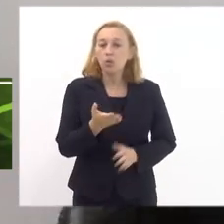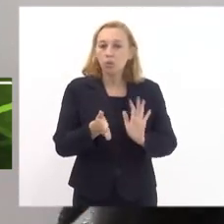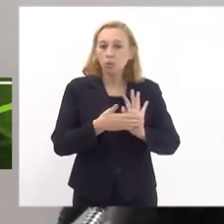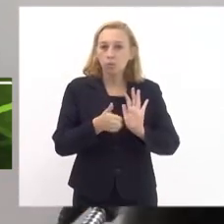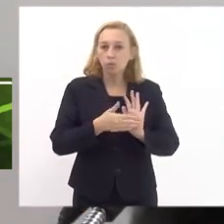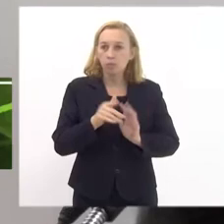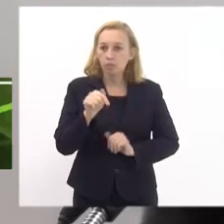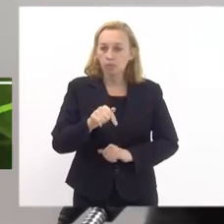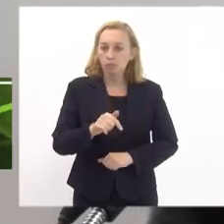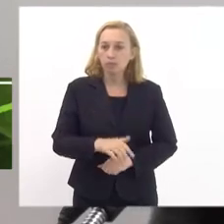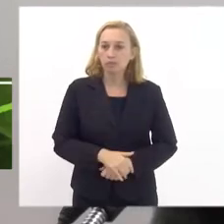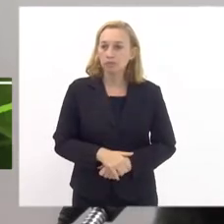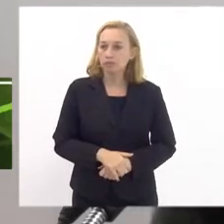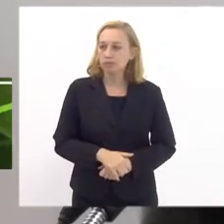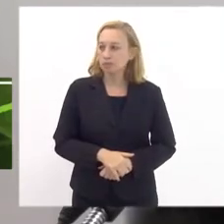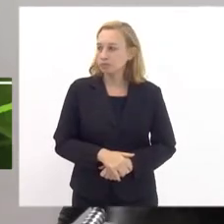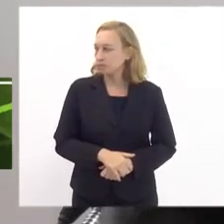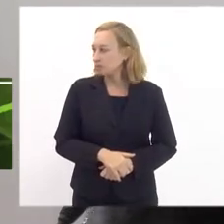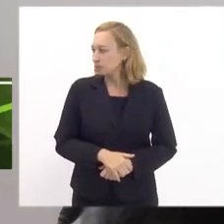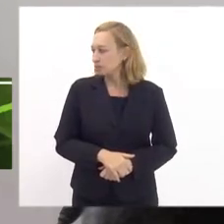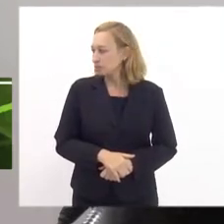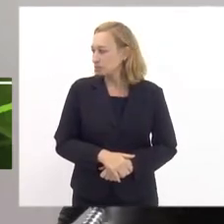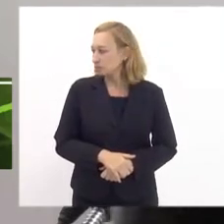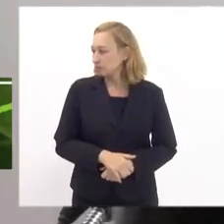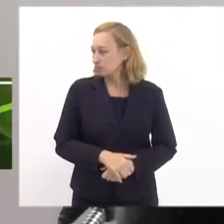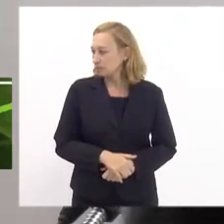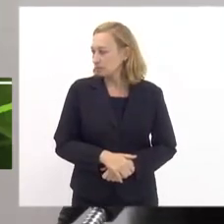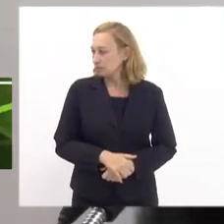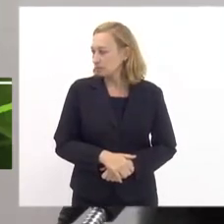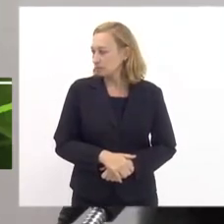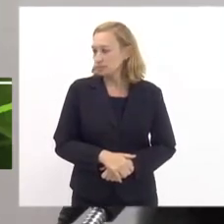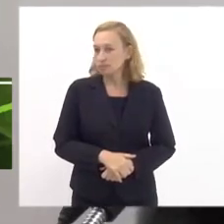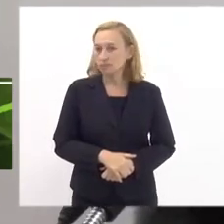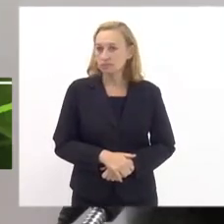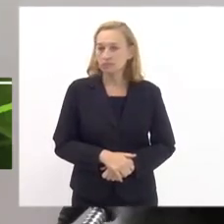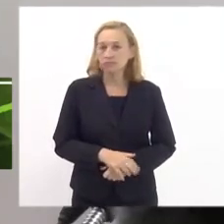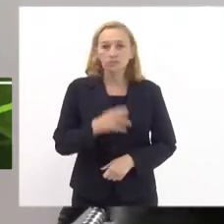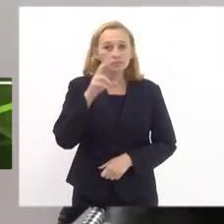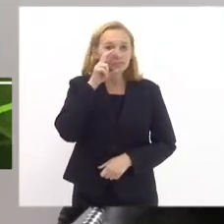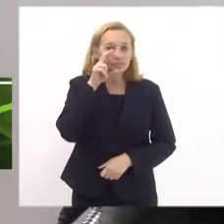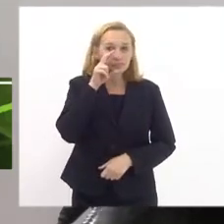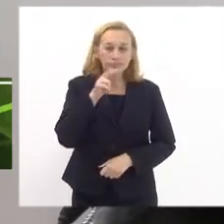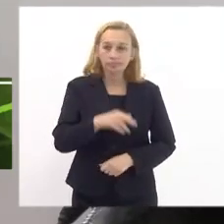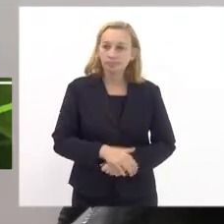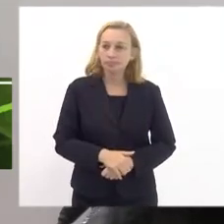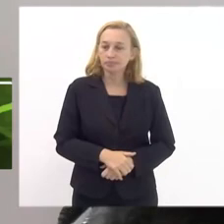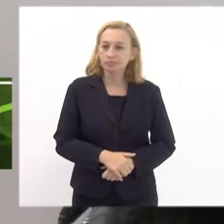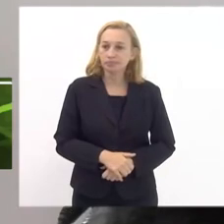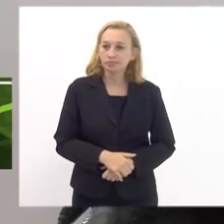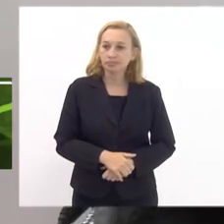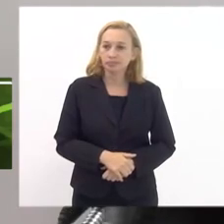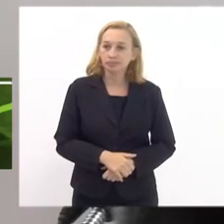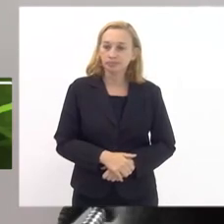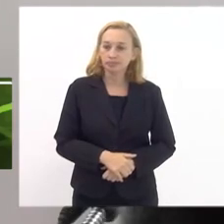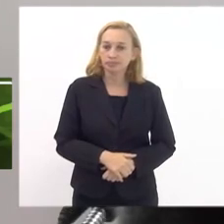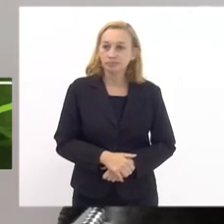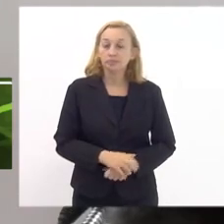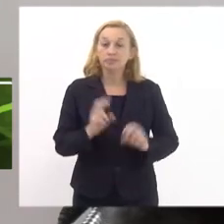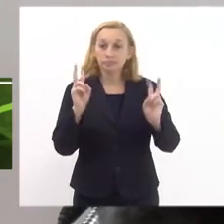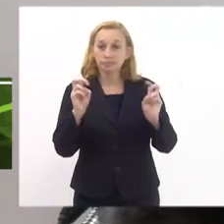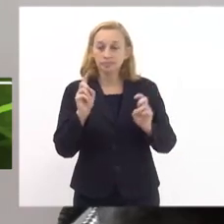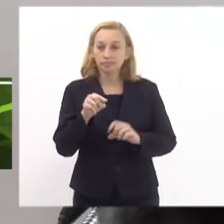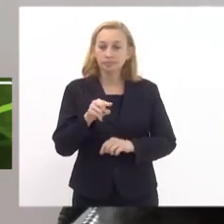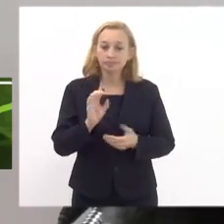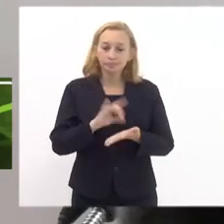aqui... Bota em pauta, deputado. Rodrigo. Hã? É o Rosenberg. Bota em pauta. A questão é a seguinte,